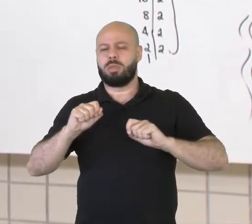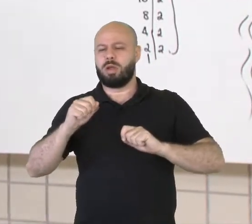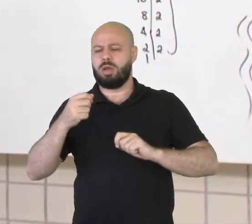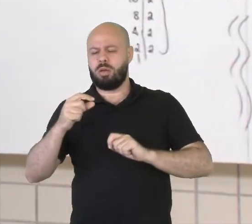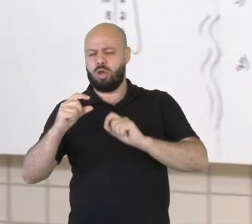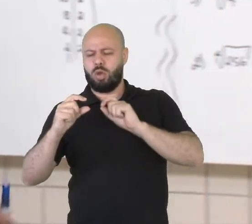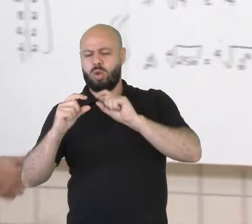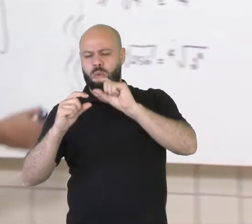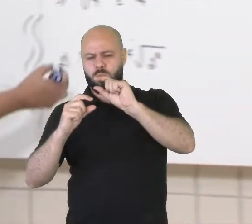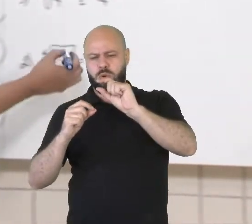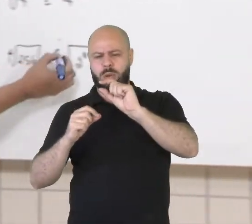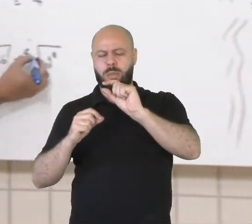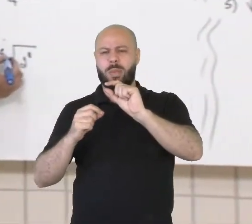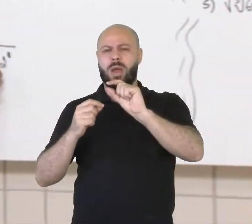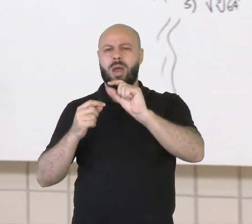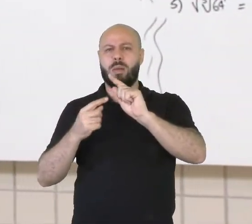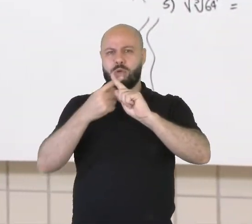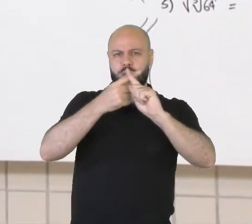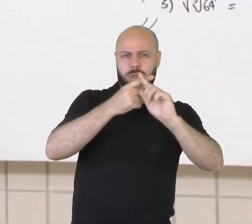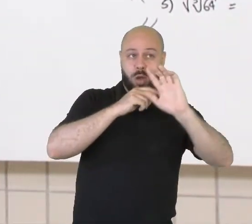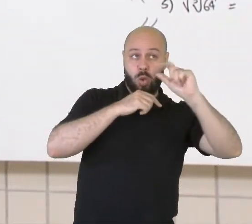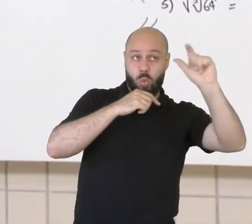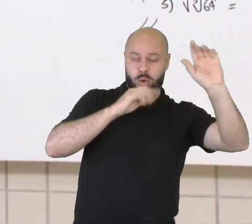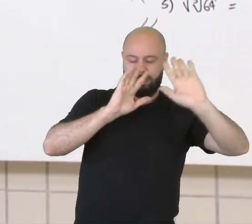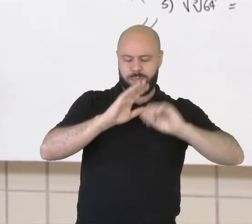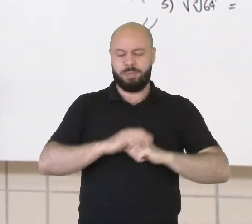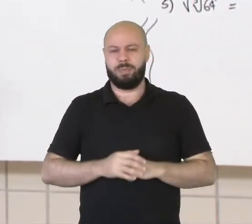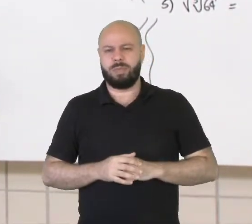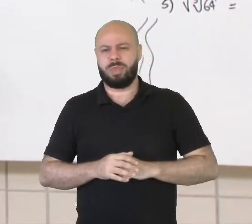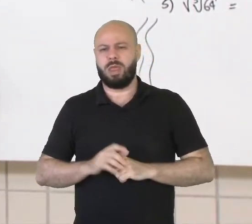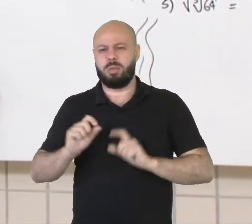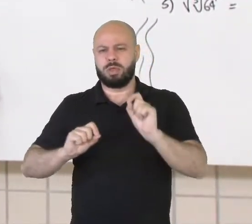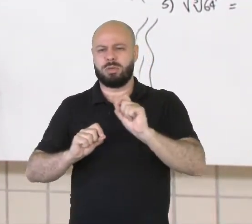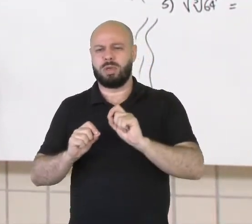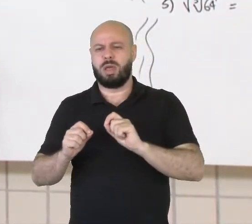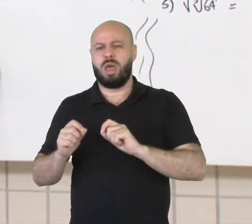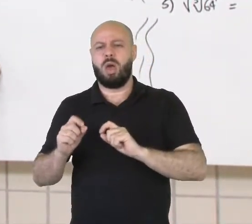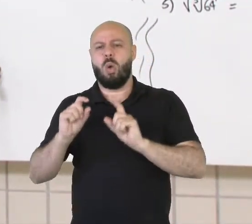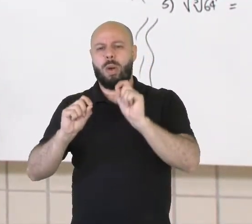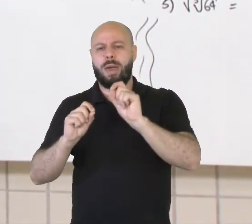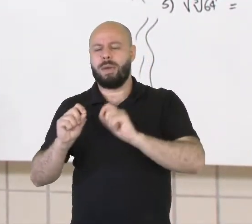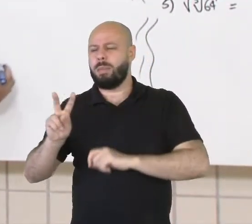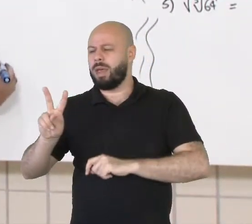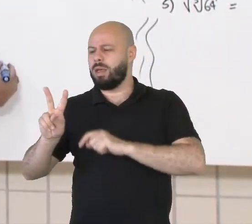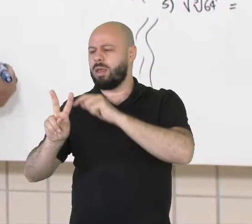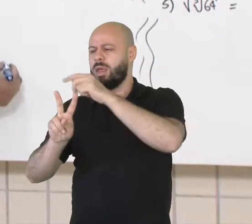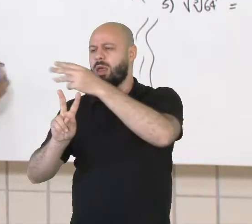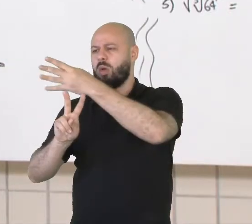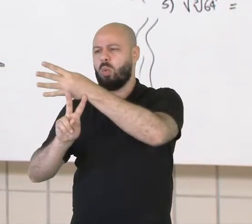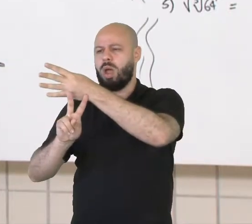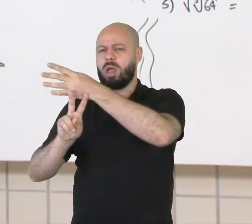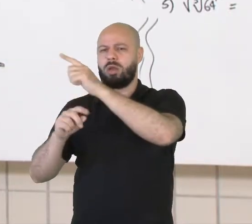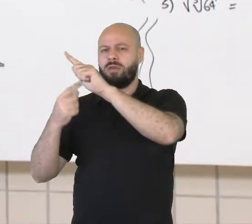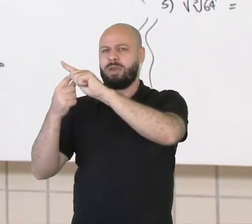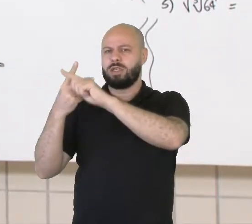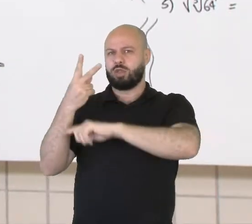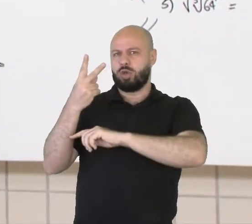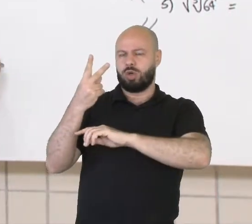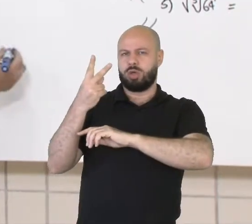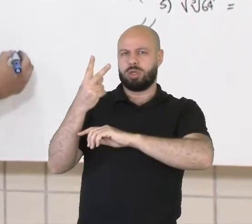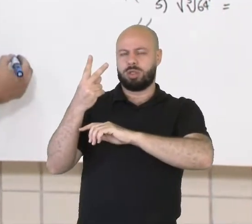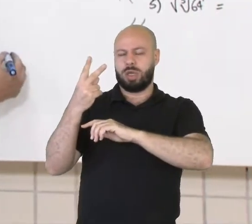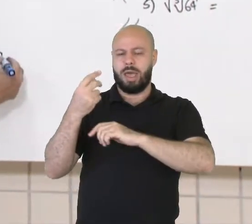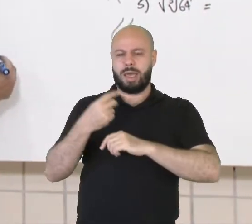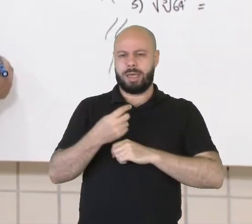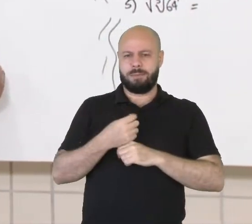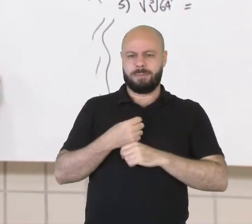um, então vamos pegar aqui, eu vou multiplicar o índice por 2 e lá dentro por 2, olha que interessante. 4 vezes